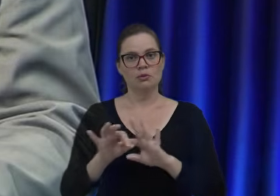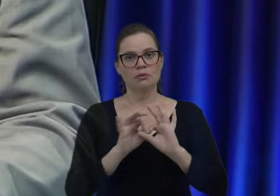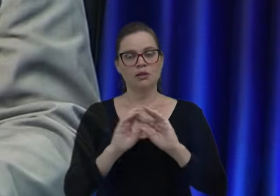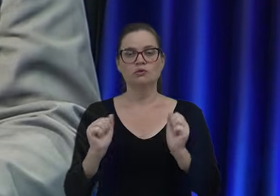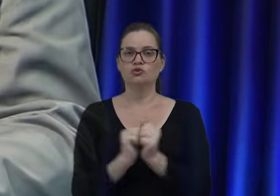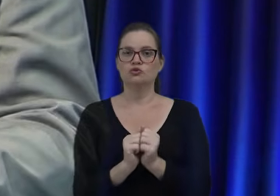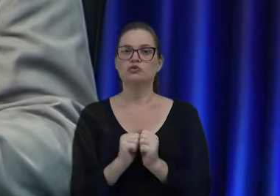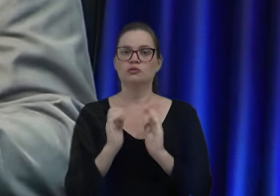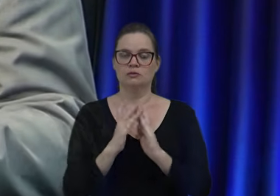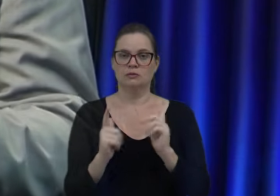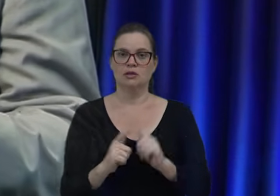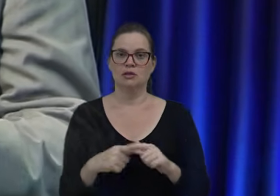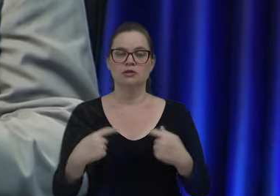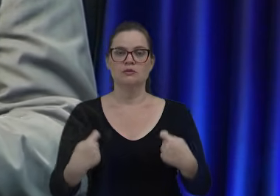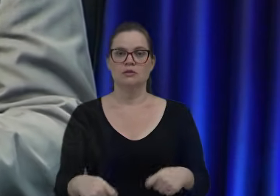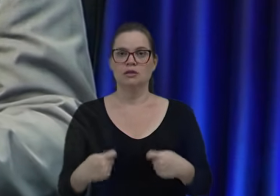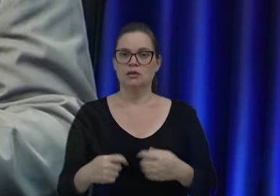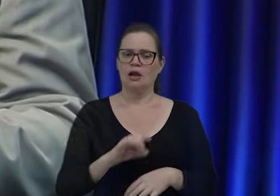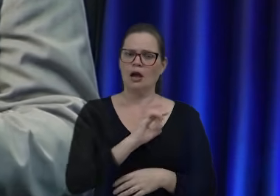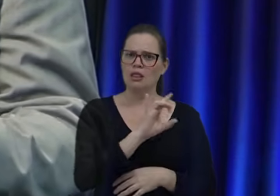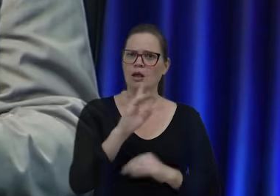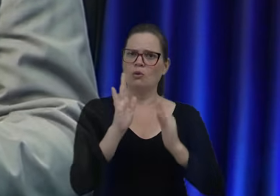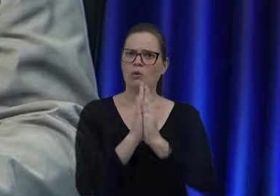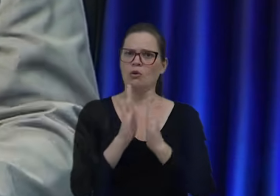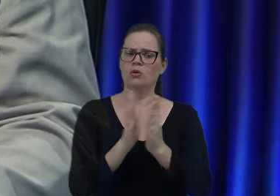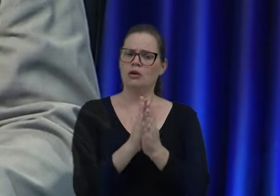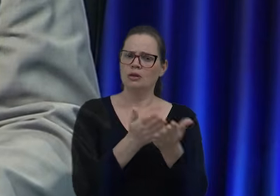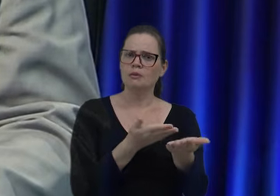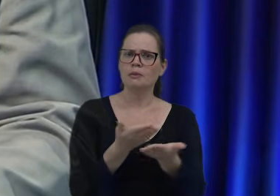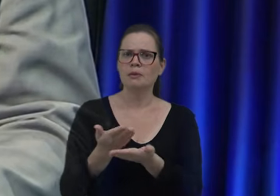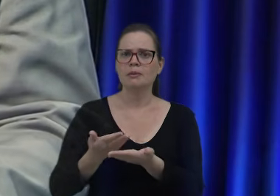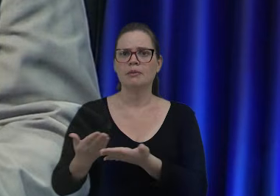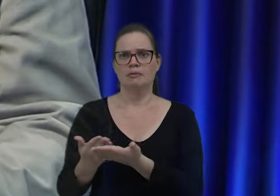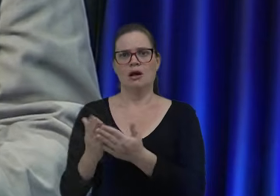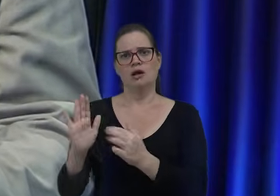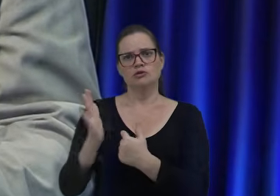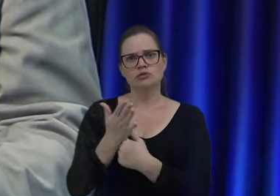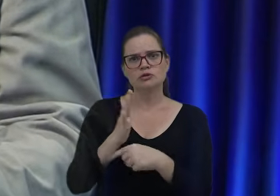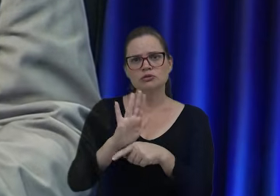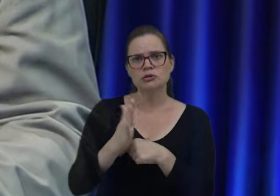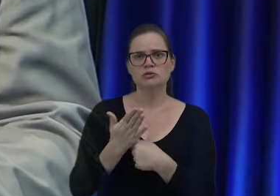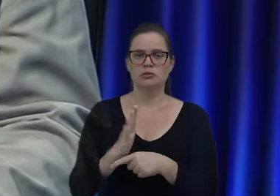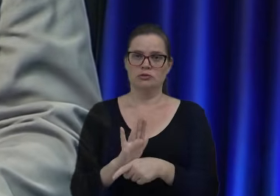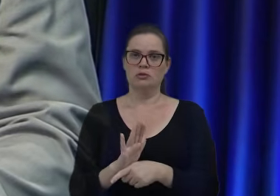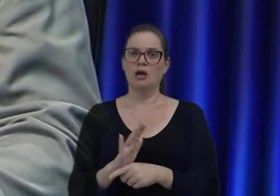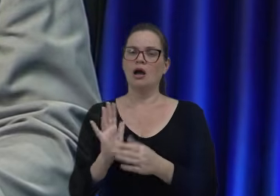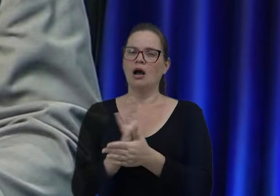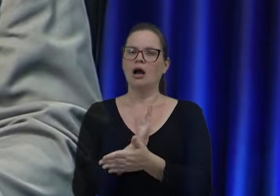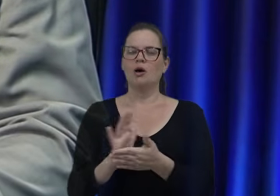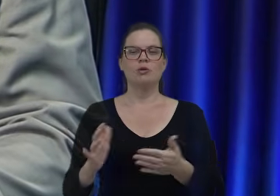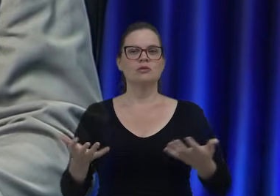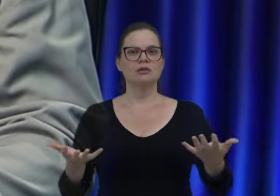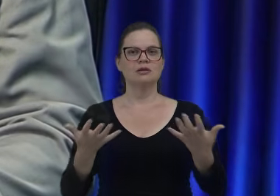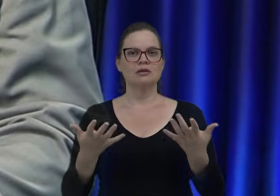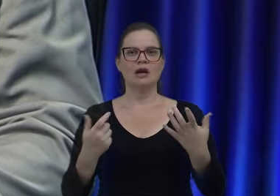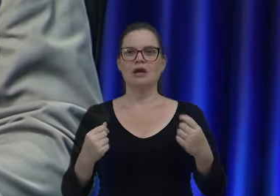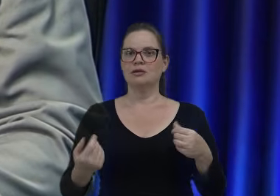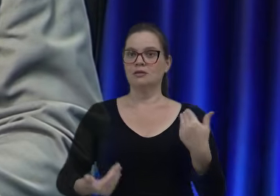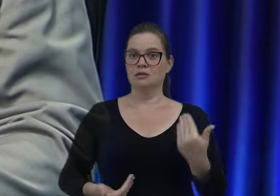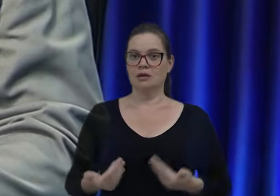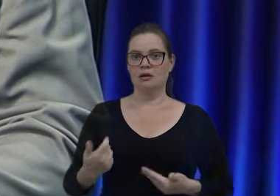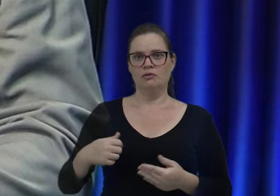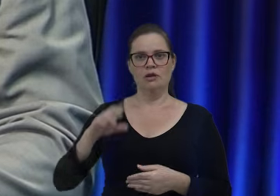da igreja. Então, um orando pelo outro, um auxiliando o outro. Então, muitas vezes, alguns querem servir a